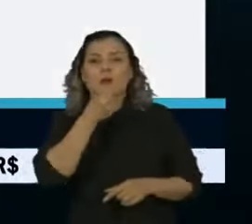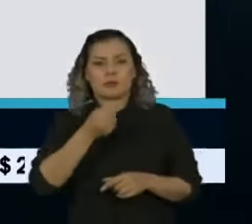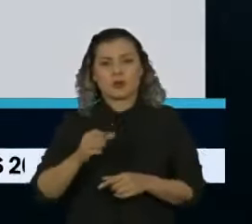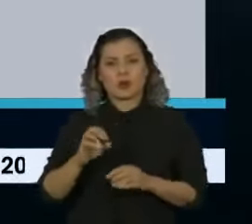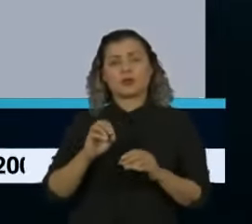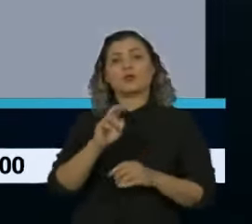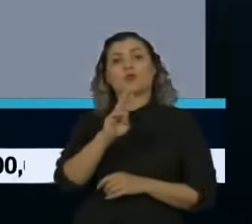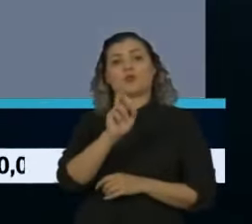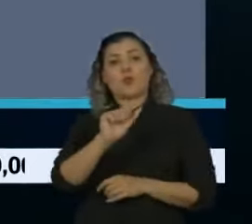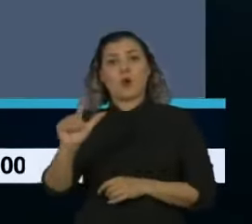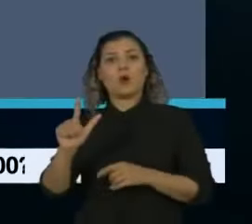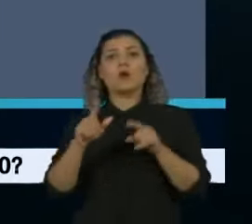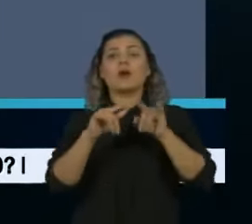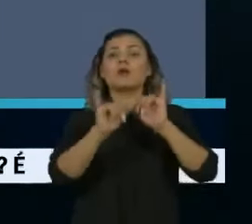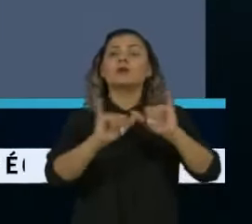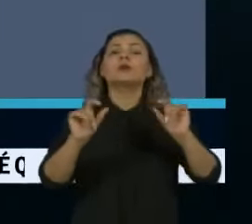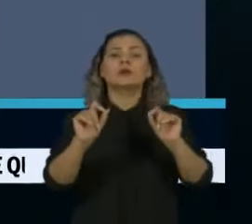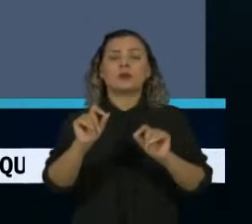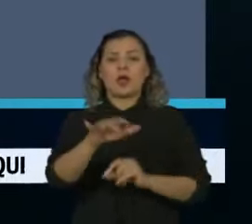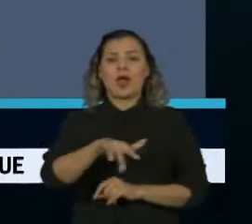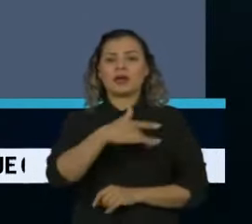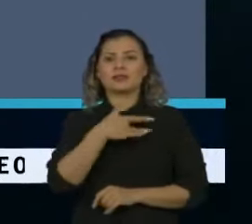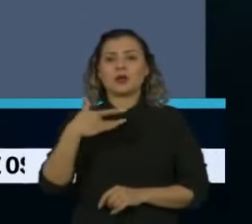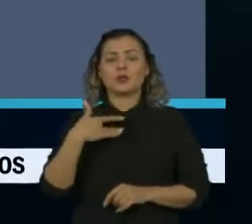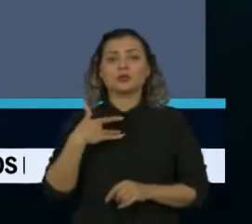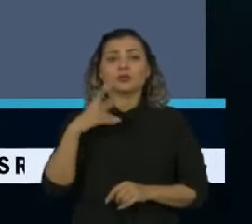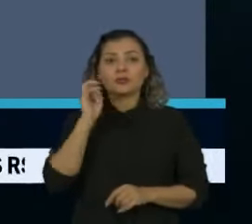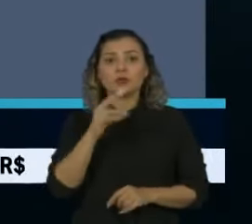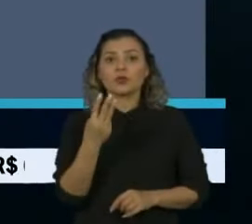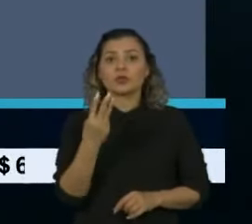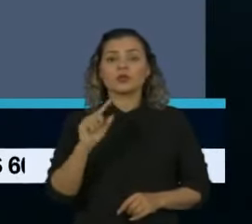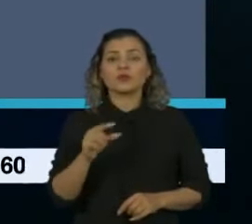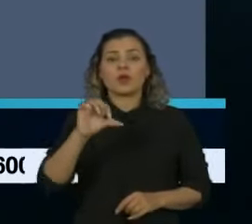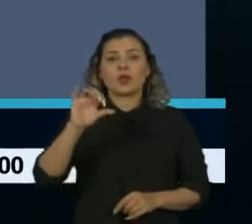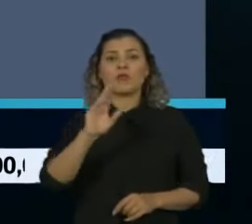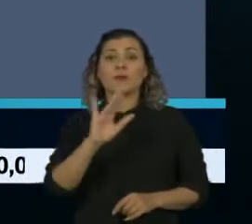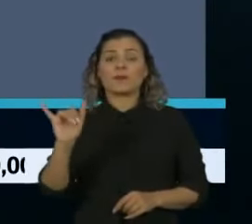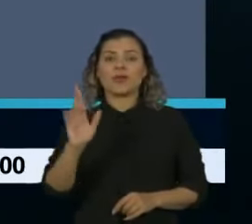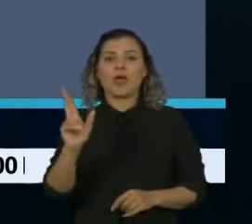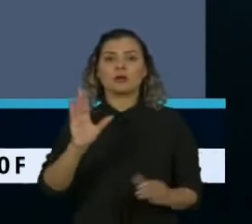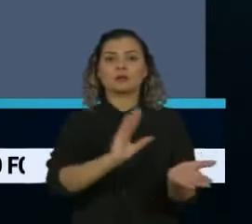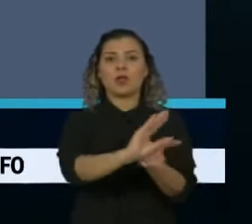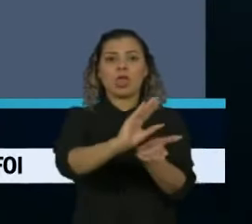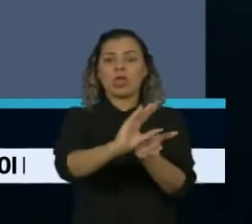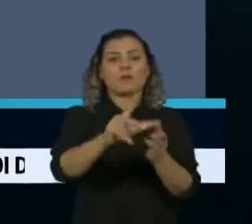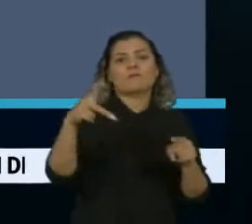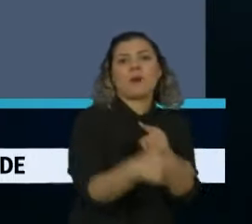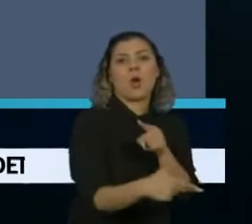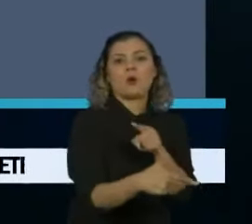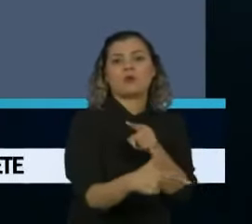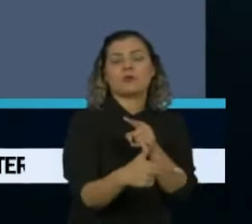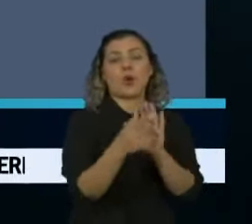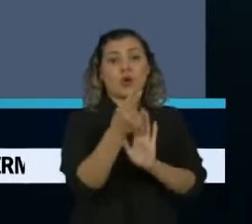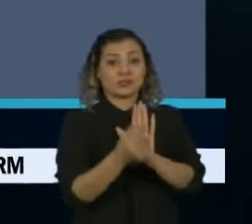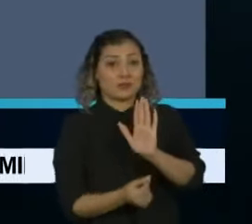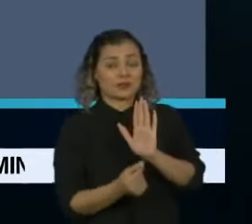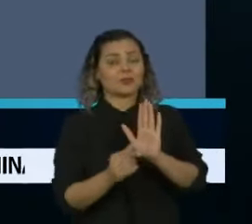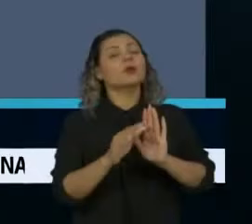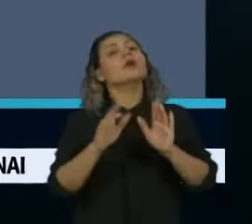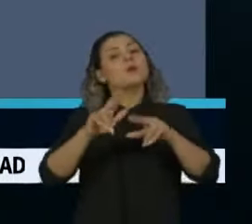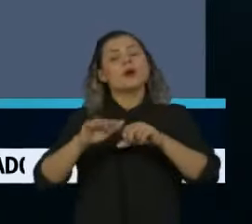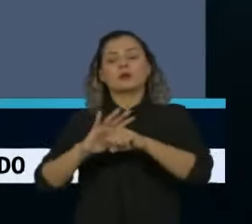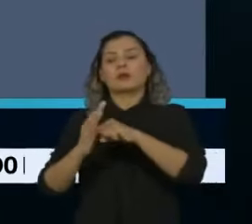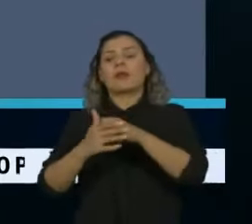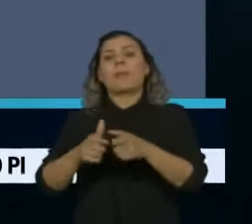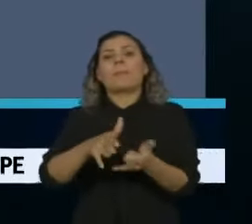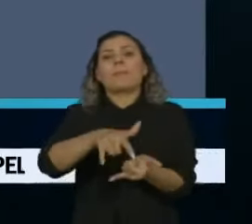portal UOL, o Conselho Nacional de Saúde identificou a retirada de 3,9 bilhões de reais do orçamento voltado à abertura de